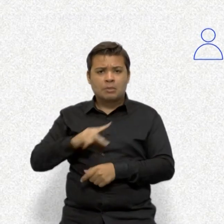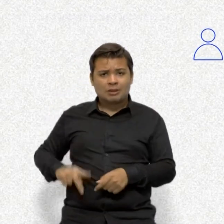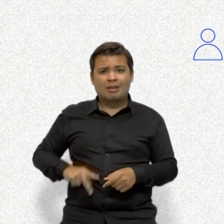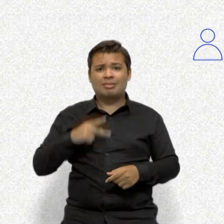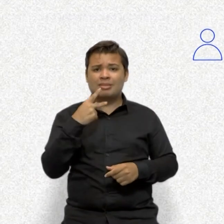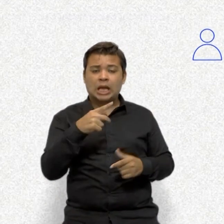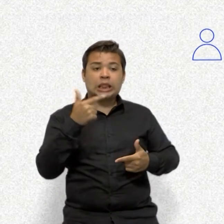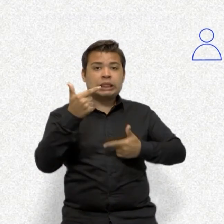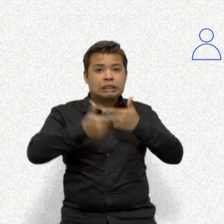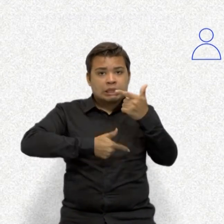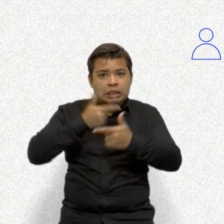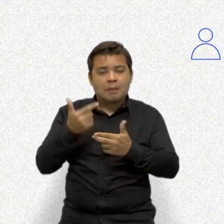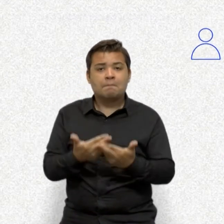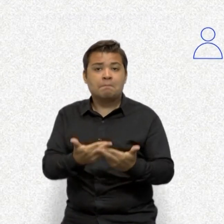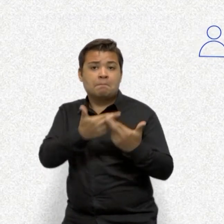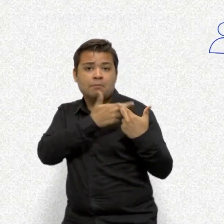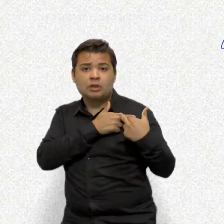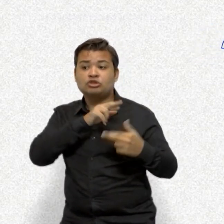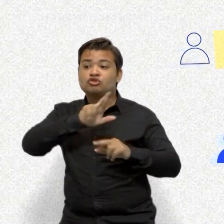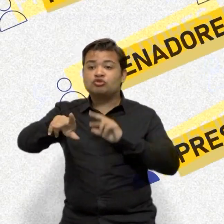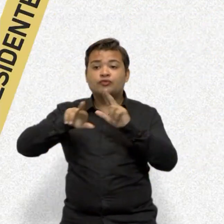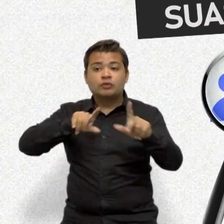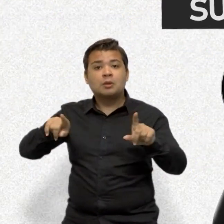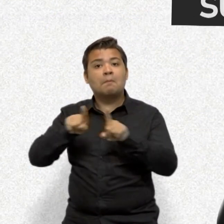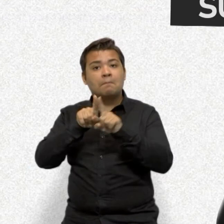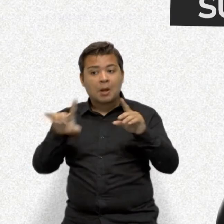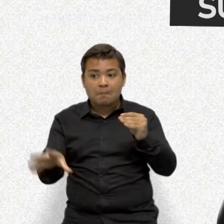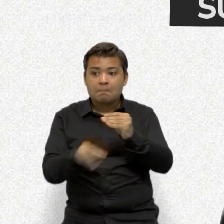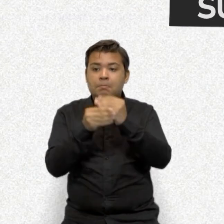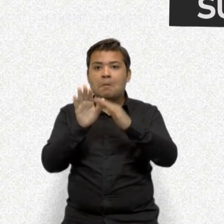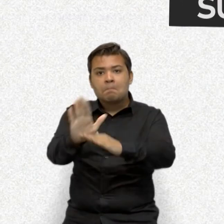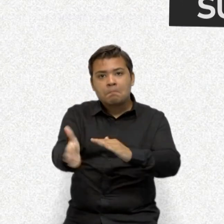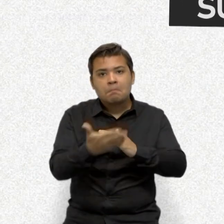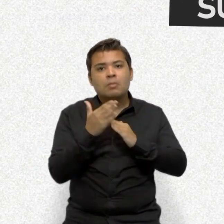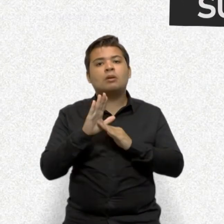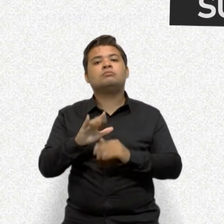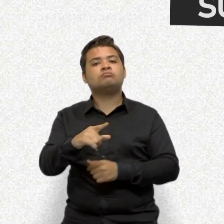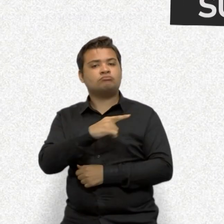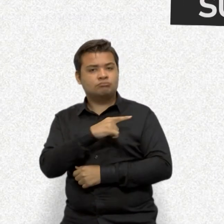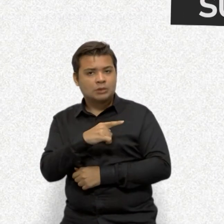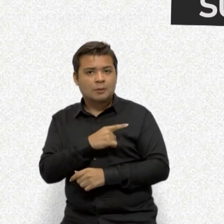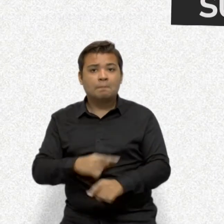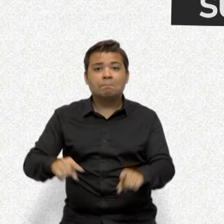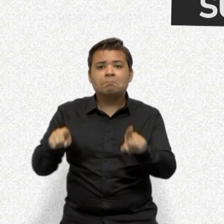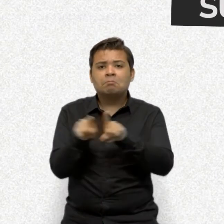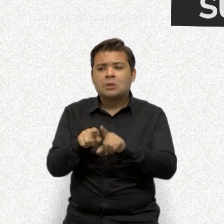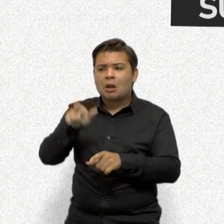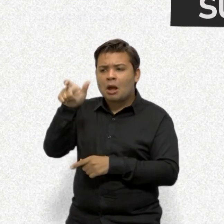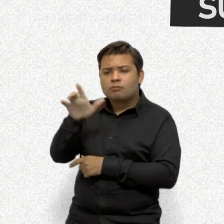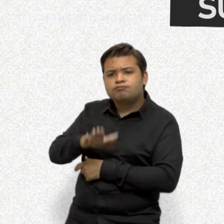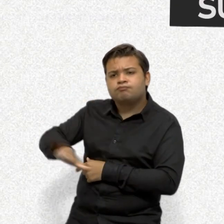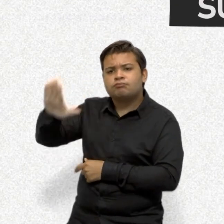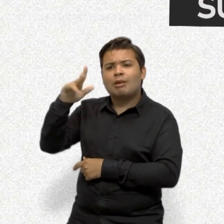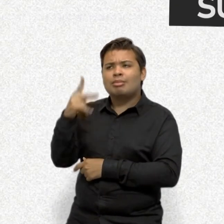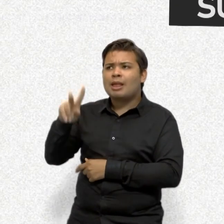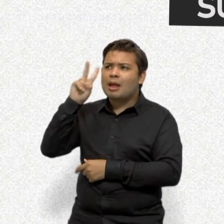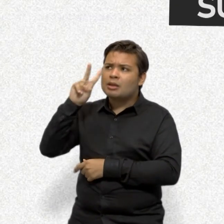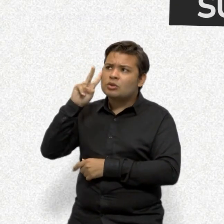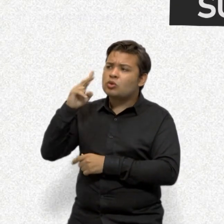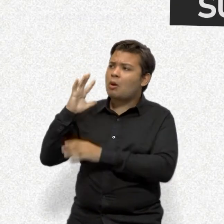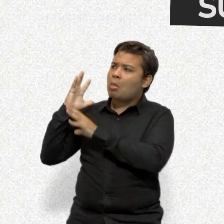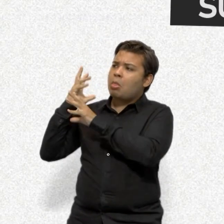funções diferentes que se complementam. Além disso, conheça a trajetória e propostas dos